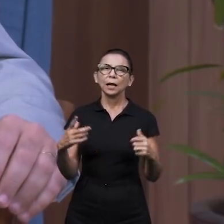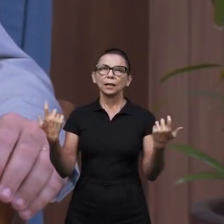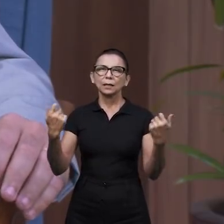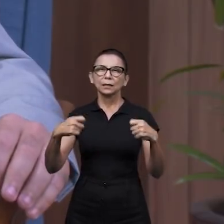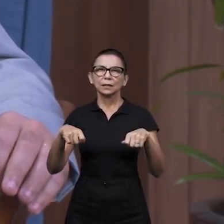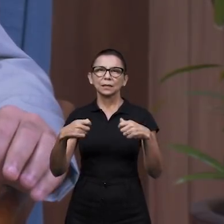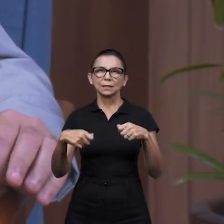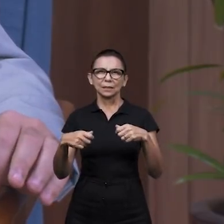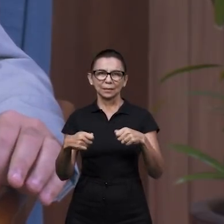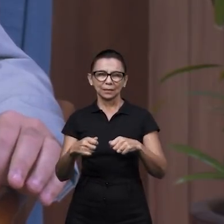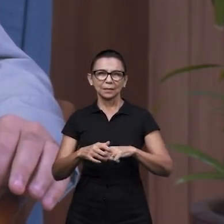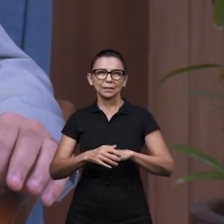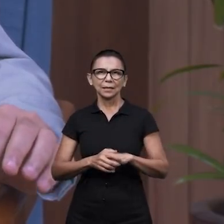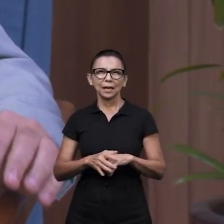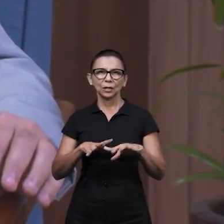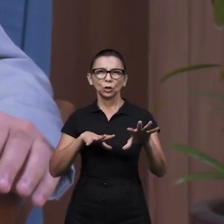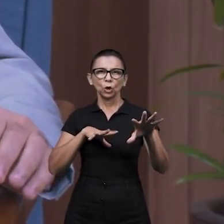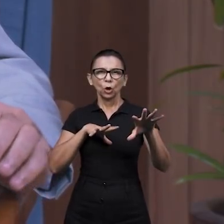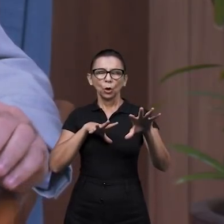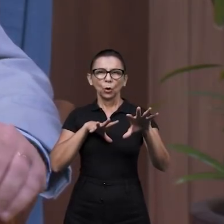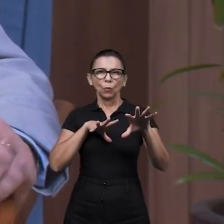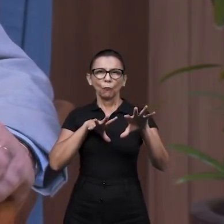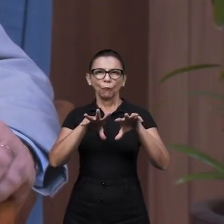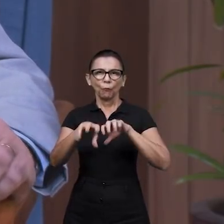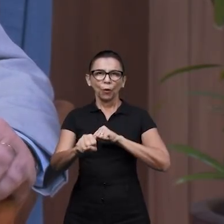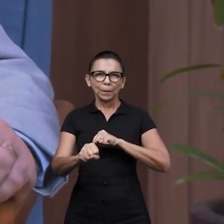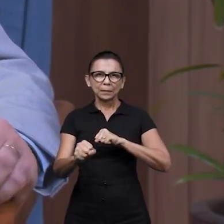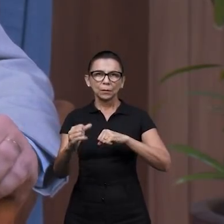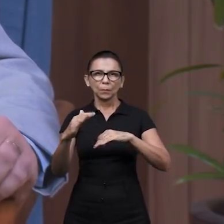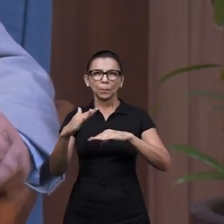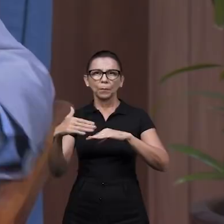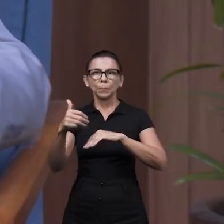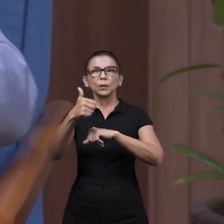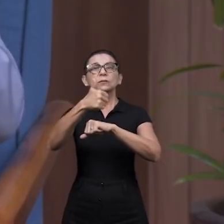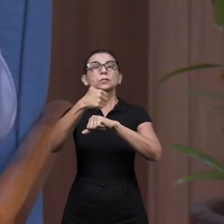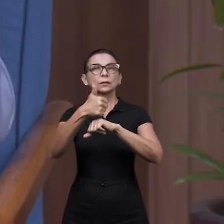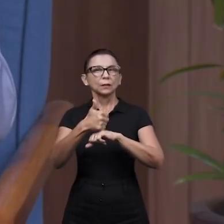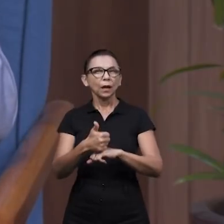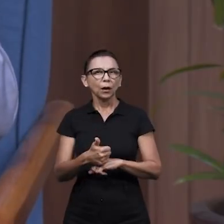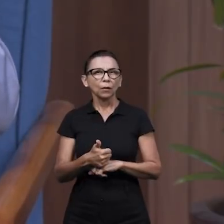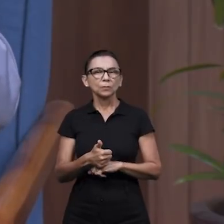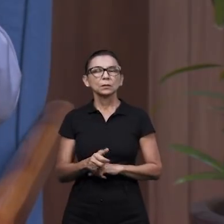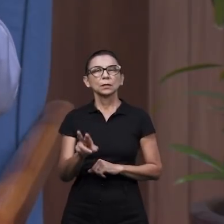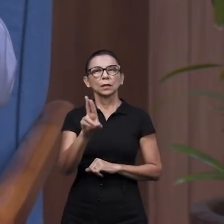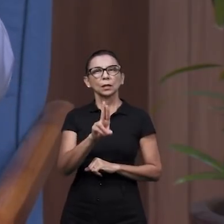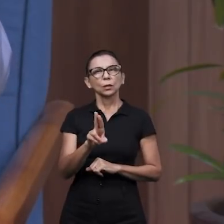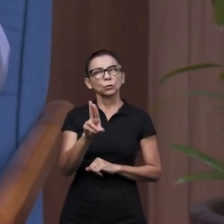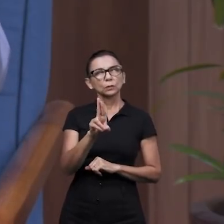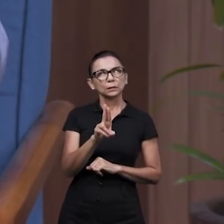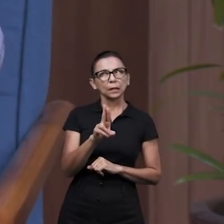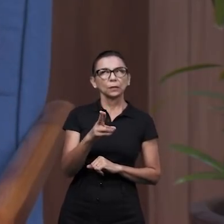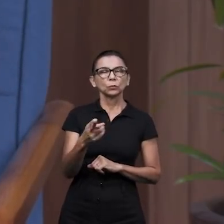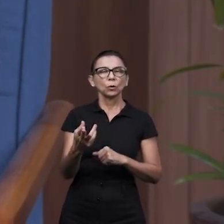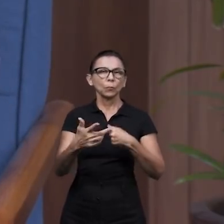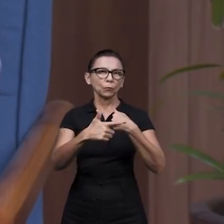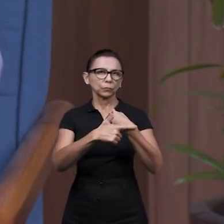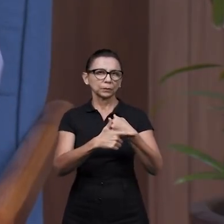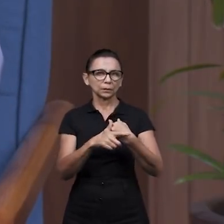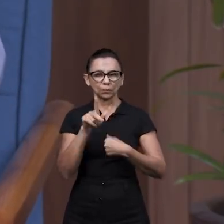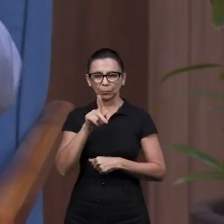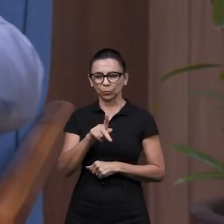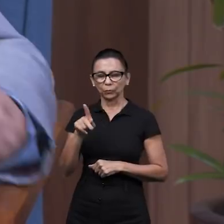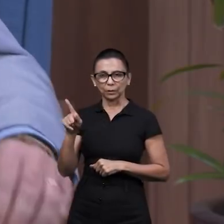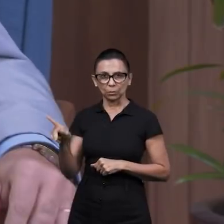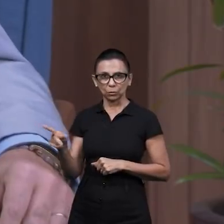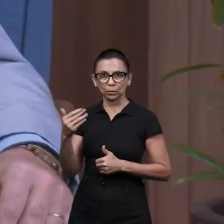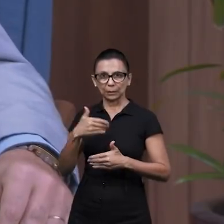para ser professora das crianças, intermediários e adolescentes nas nossas igrejas? Se esta ou se uma dessas crianças